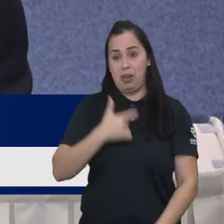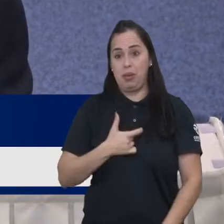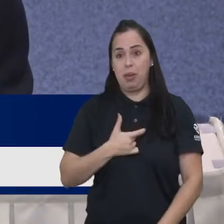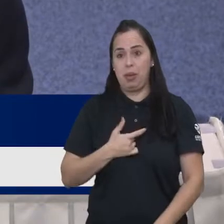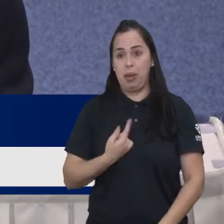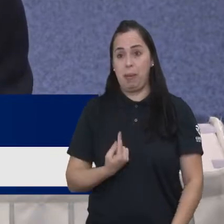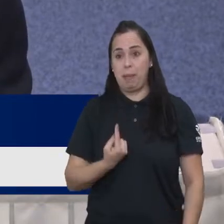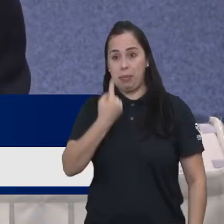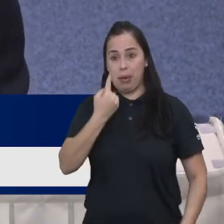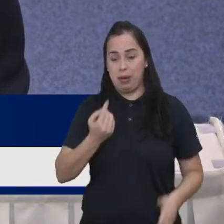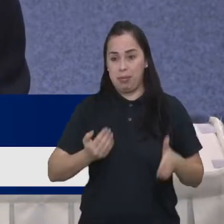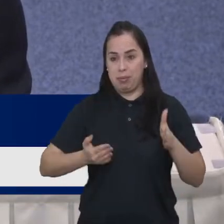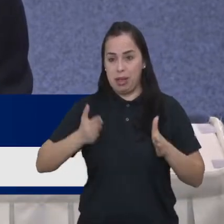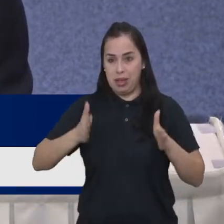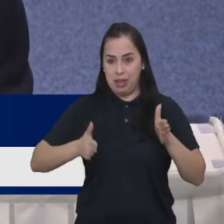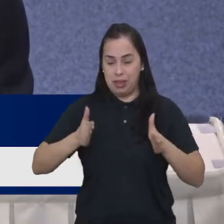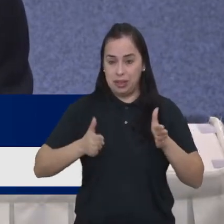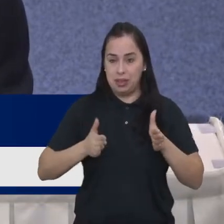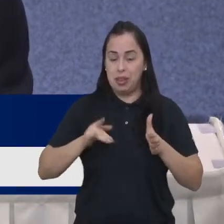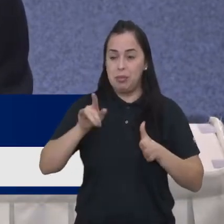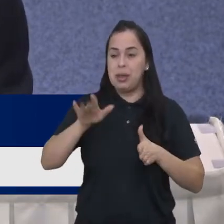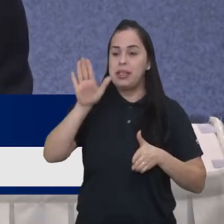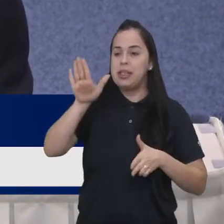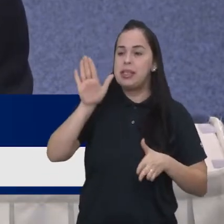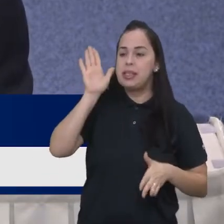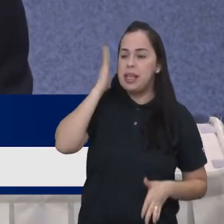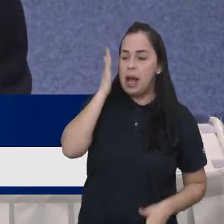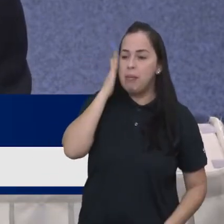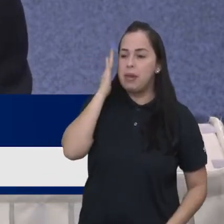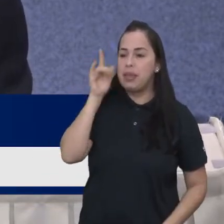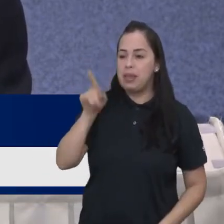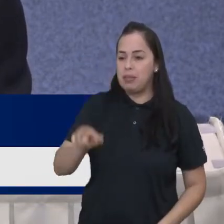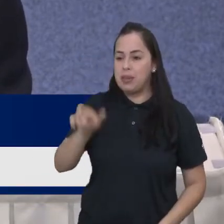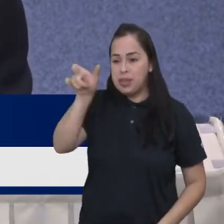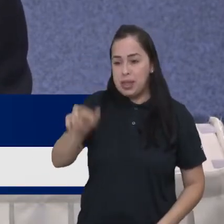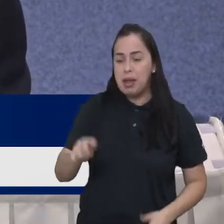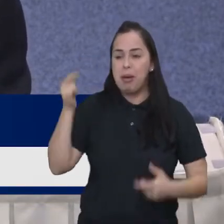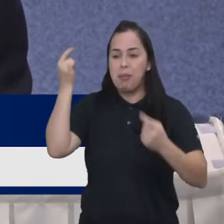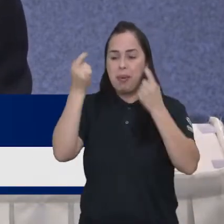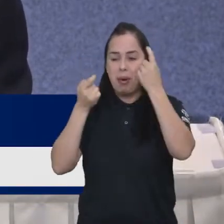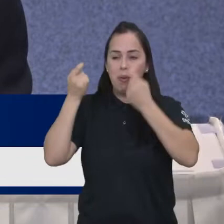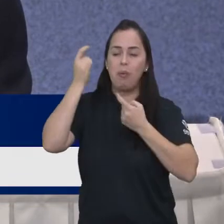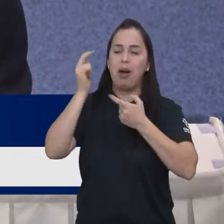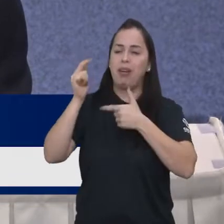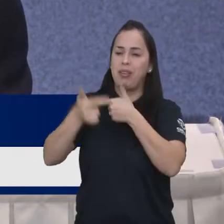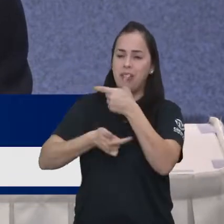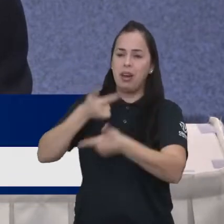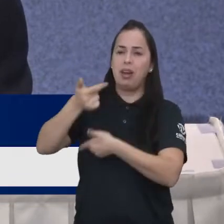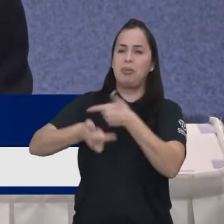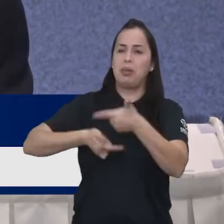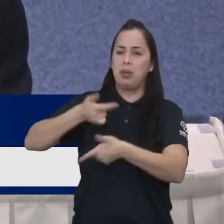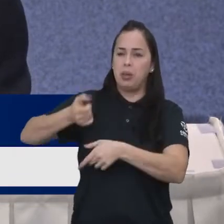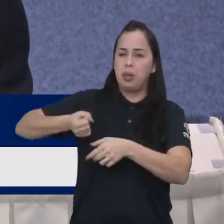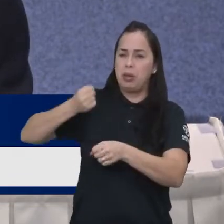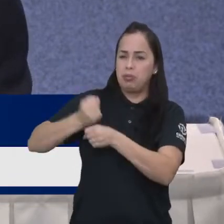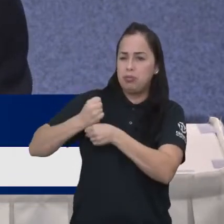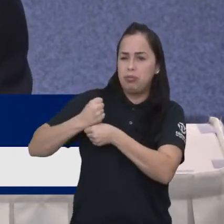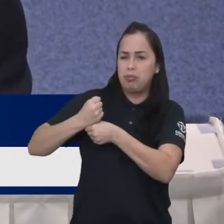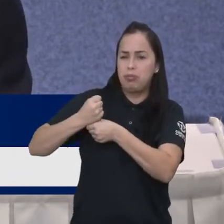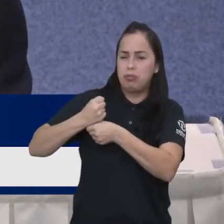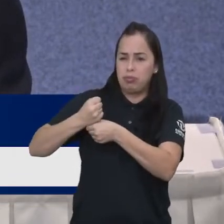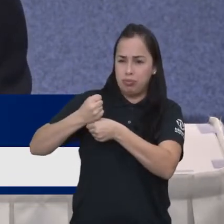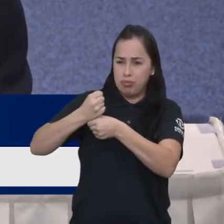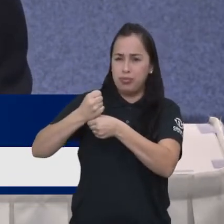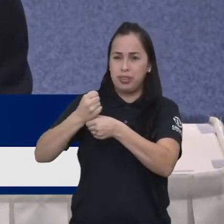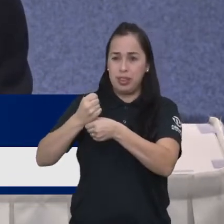mandato, mas a gente escuta falar e sabe que é uma preocupação legítima, que o senhor já tem dedicado muito tempo